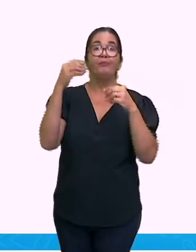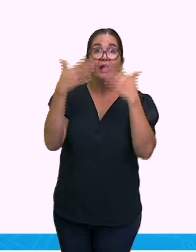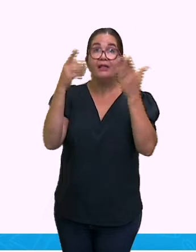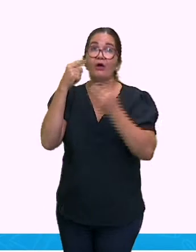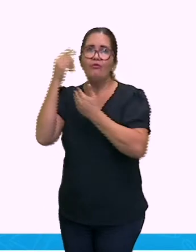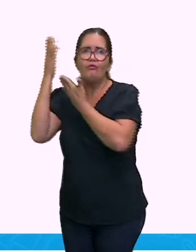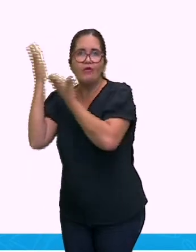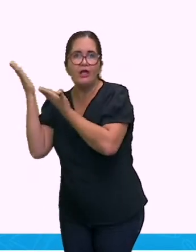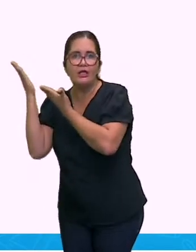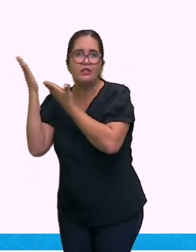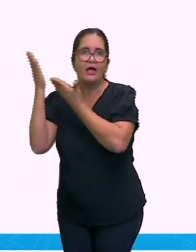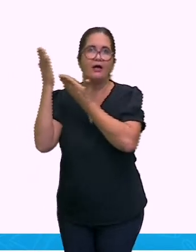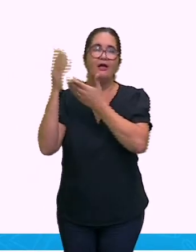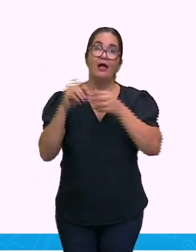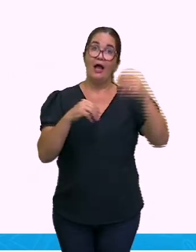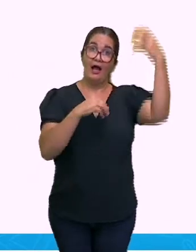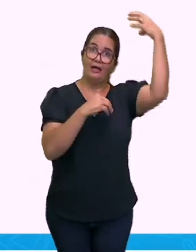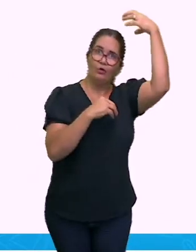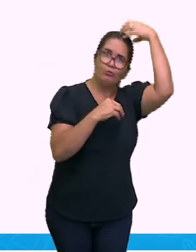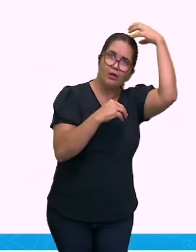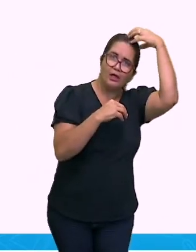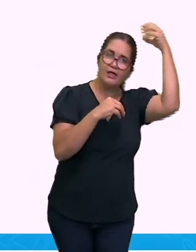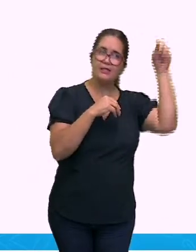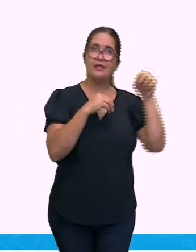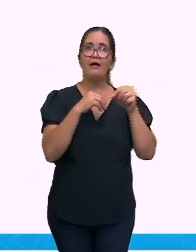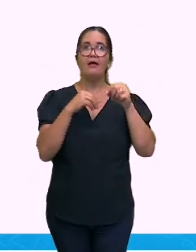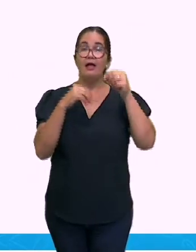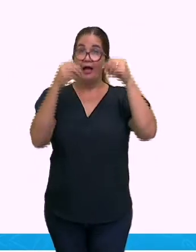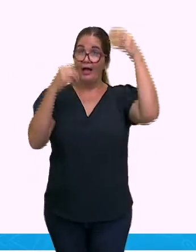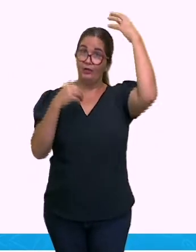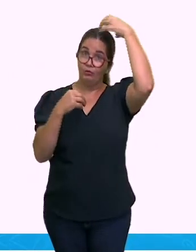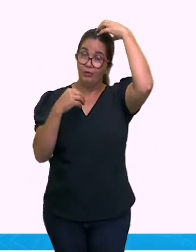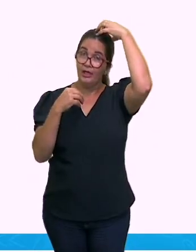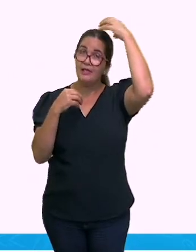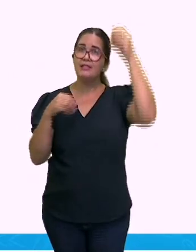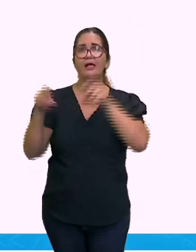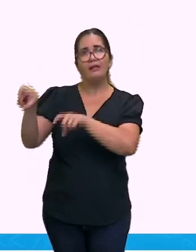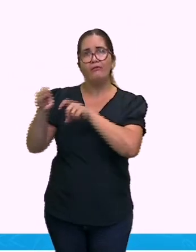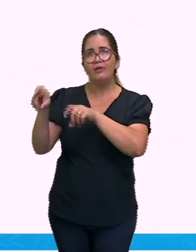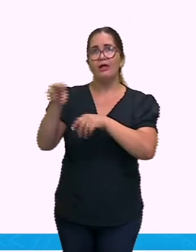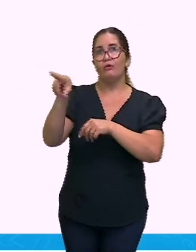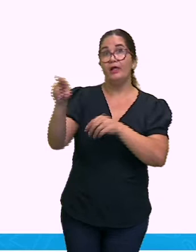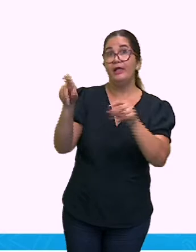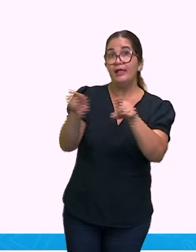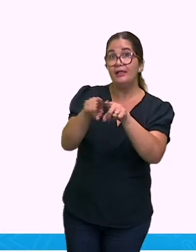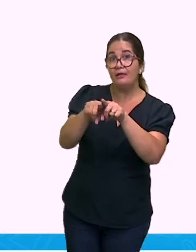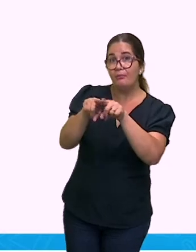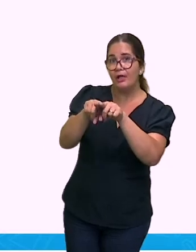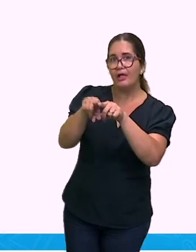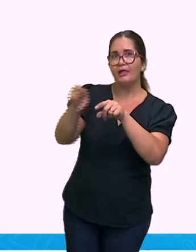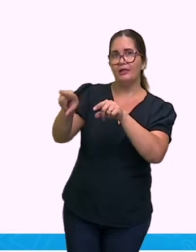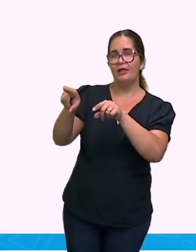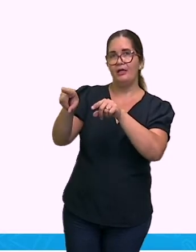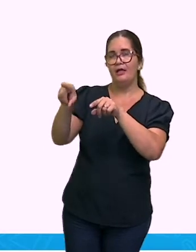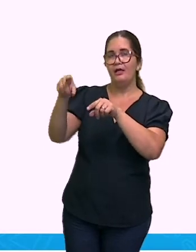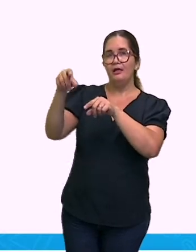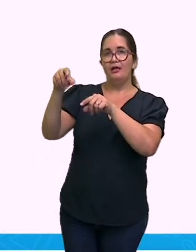a burguesia, neste momento, estavam aliados ao rei.